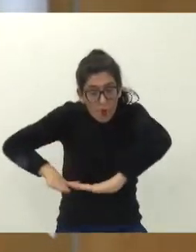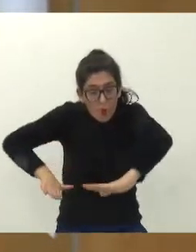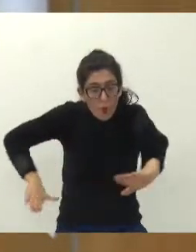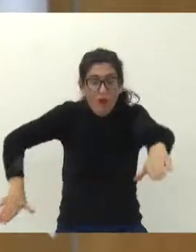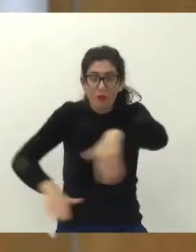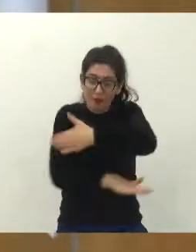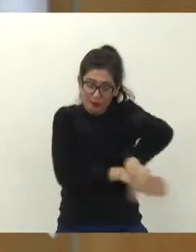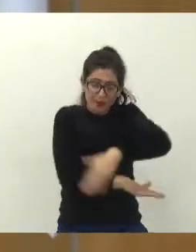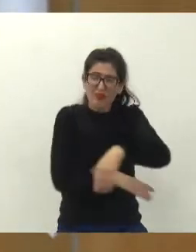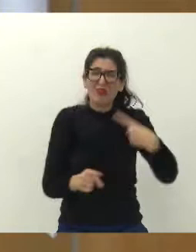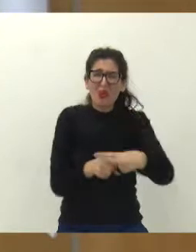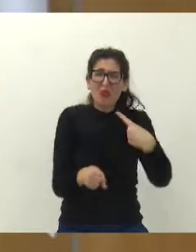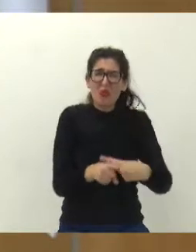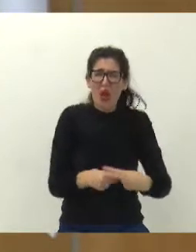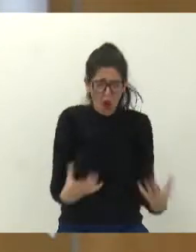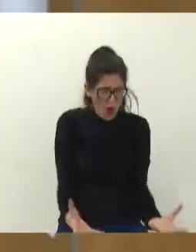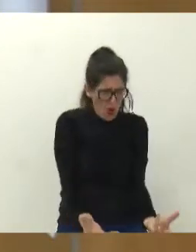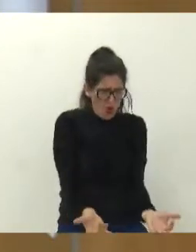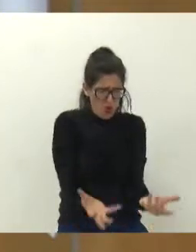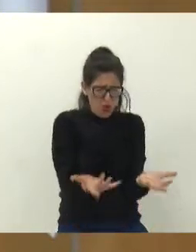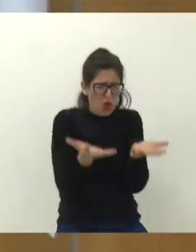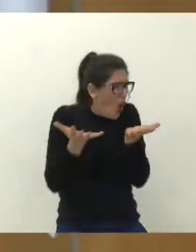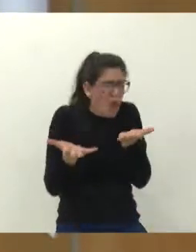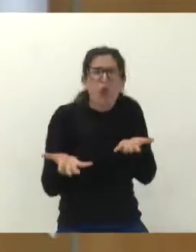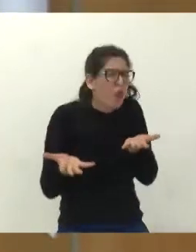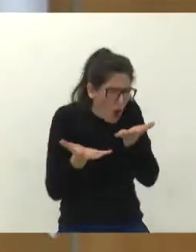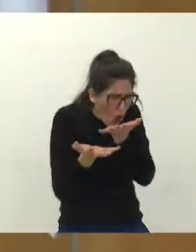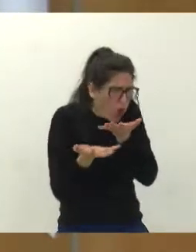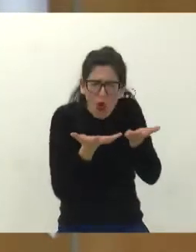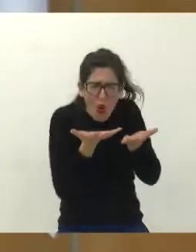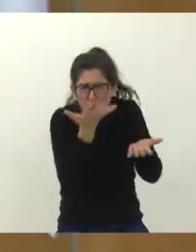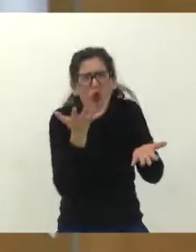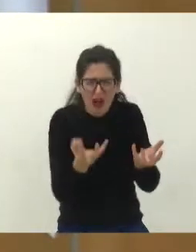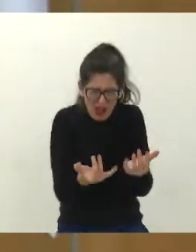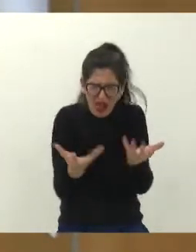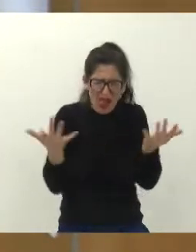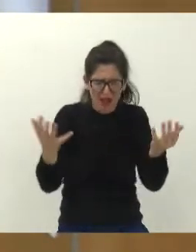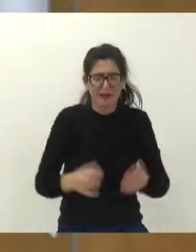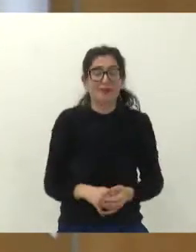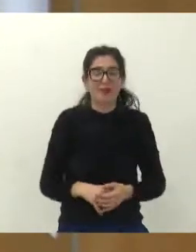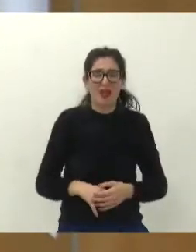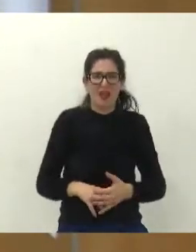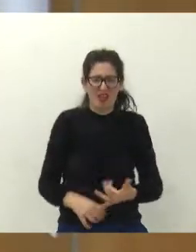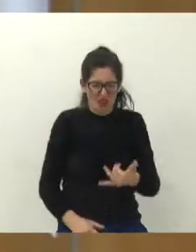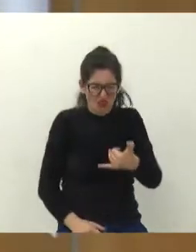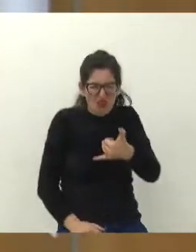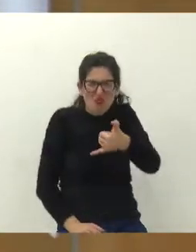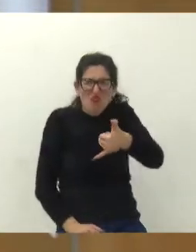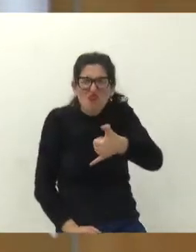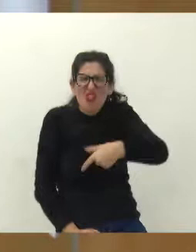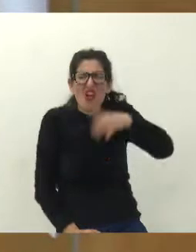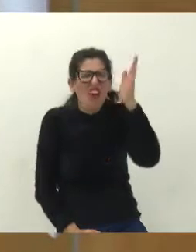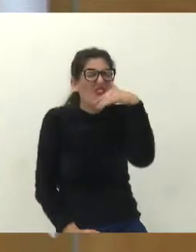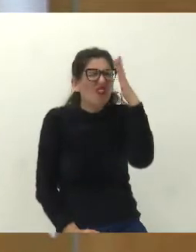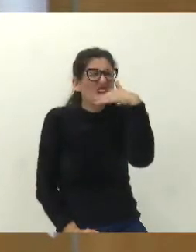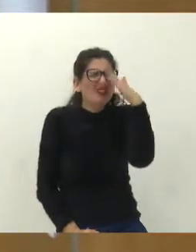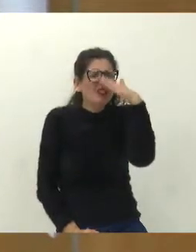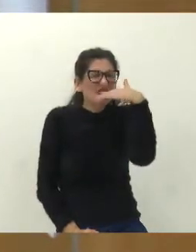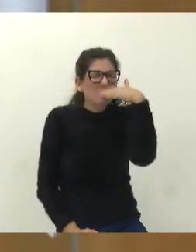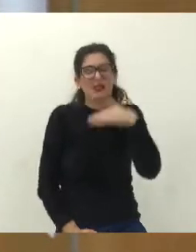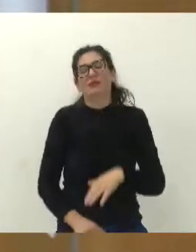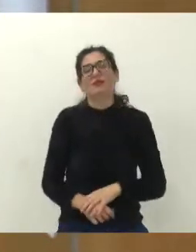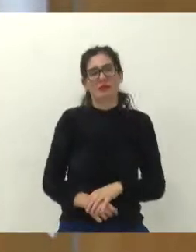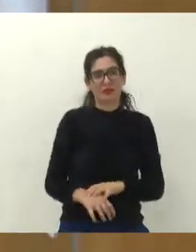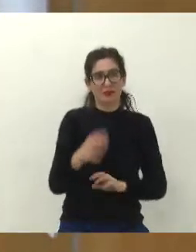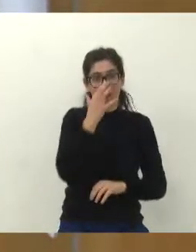está uma poeira danada, está parando esgoto lá. Como diz o meu amigo Fernando, uma fedentina danada. Então precisa ir